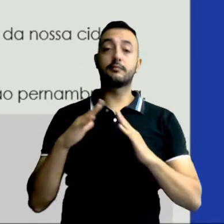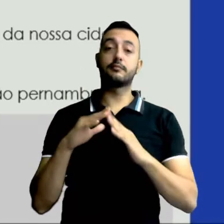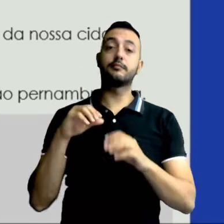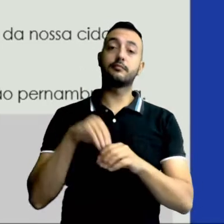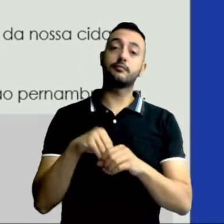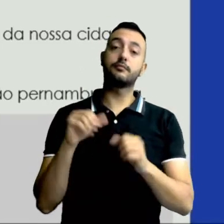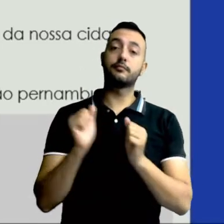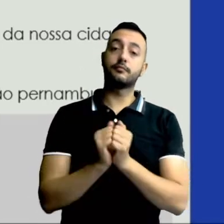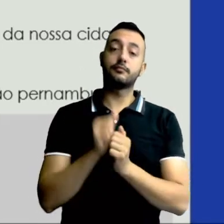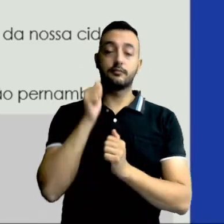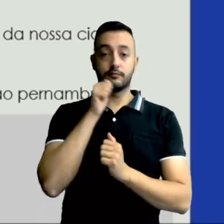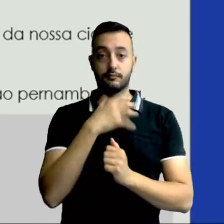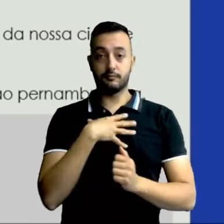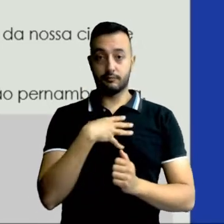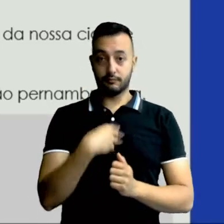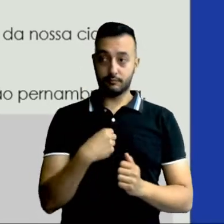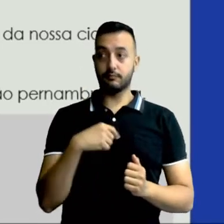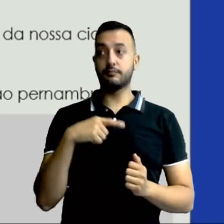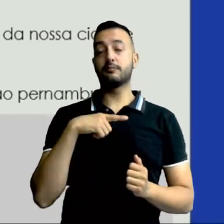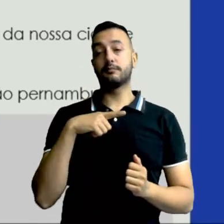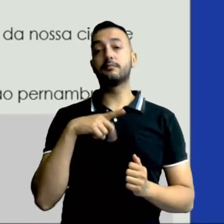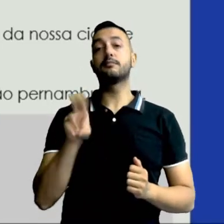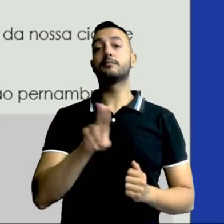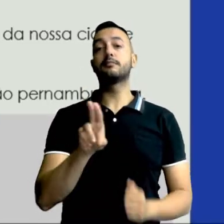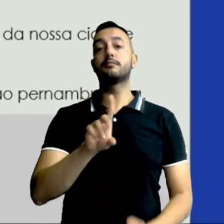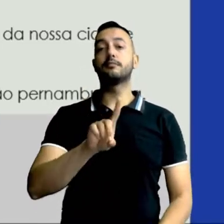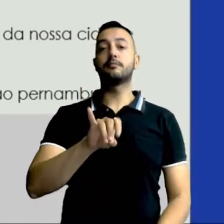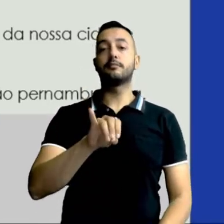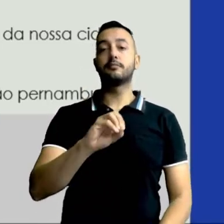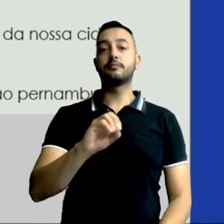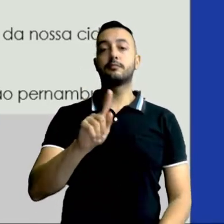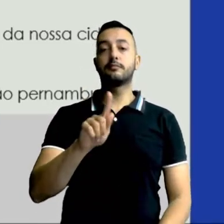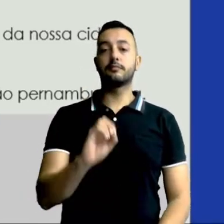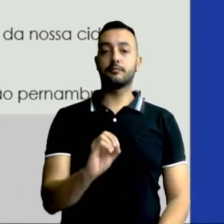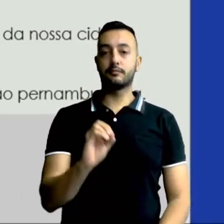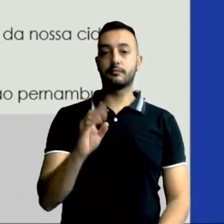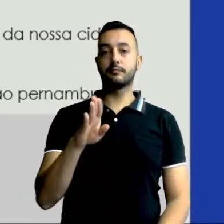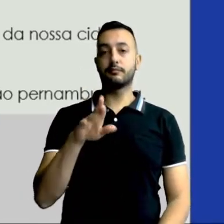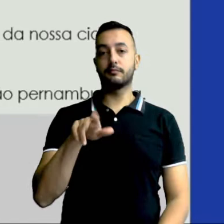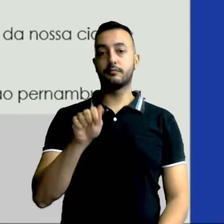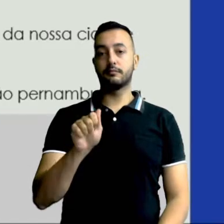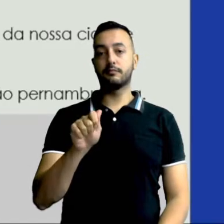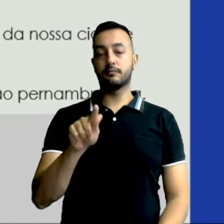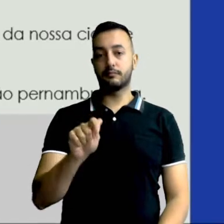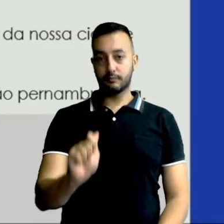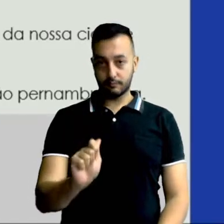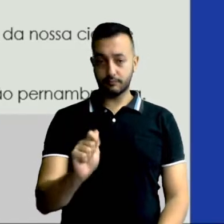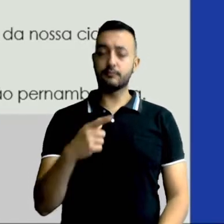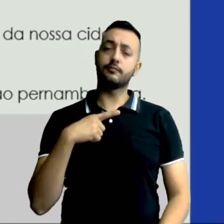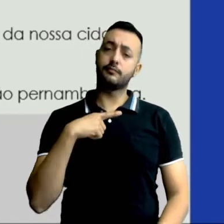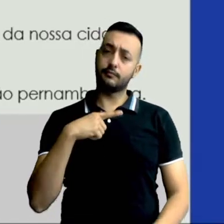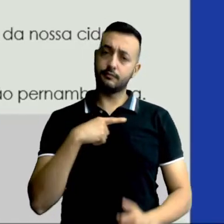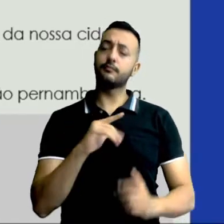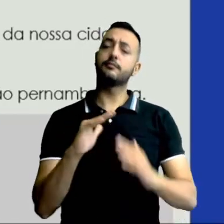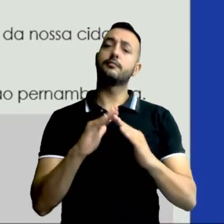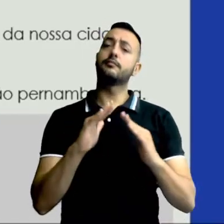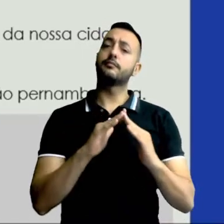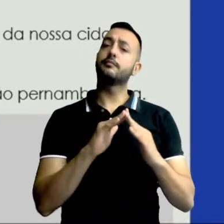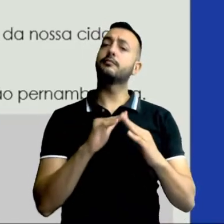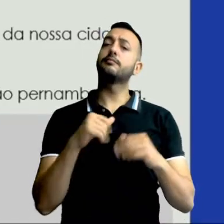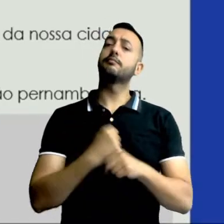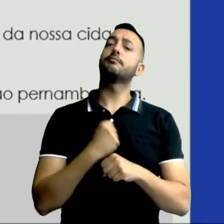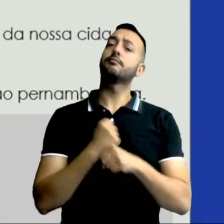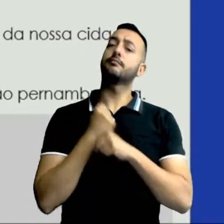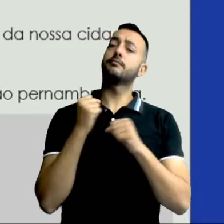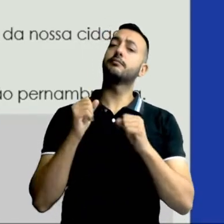sua mulher e filhos o qual se chamava Diogo de Braga e o qual fez ali Algumas casas para morar